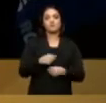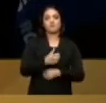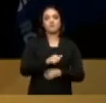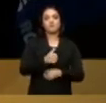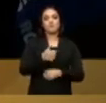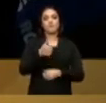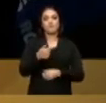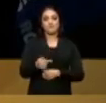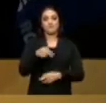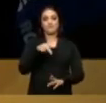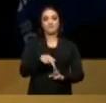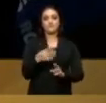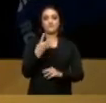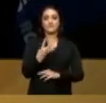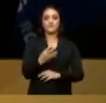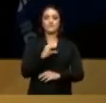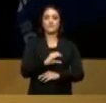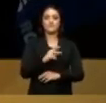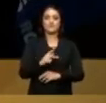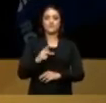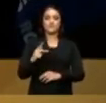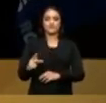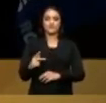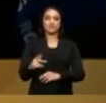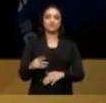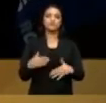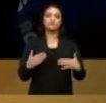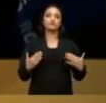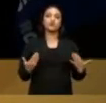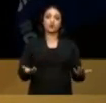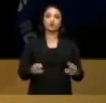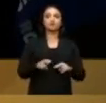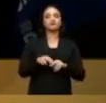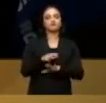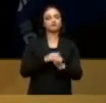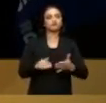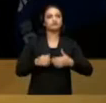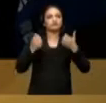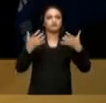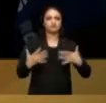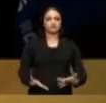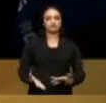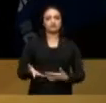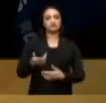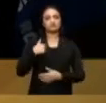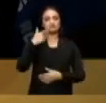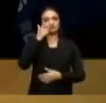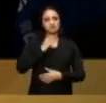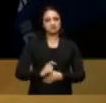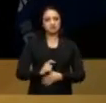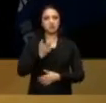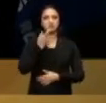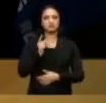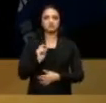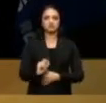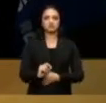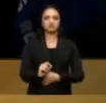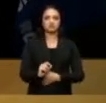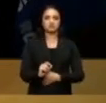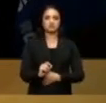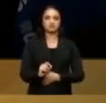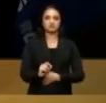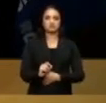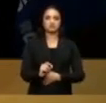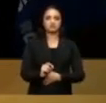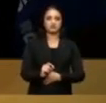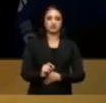inciso 4 do Código Penal. Em face do exposto, este Procurador-Geral manifesta-se pela concessão